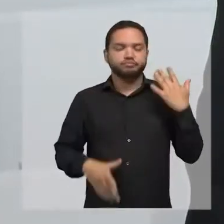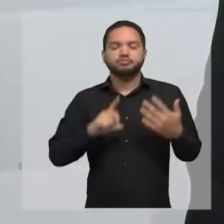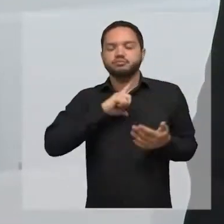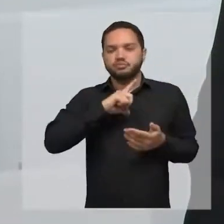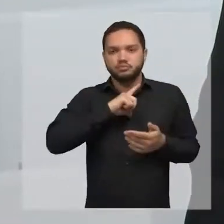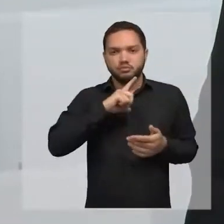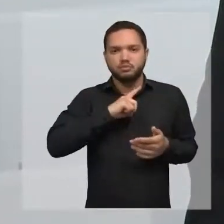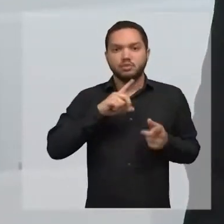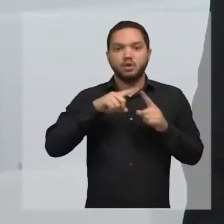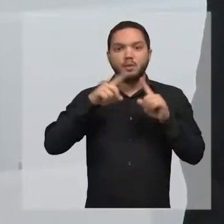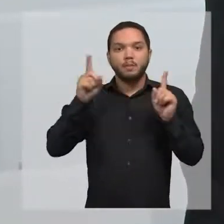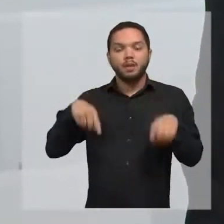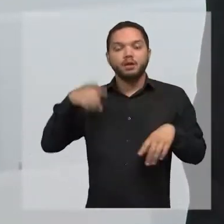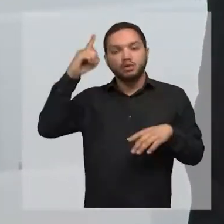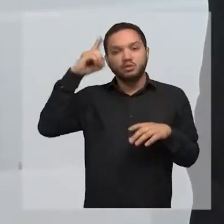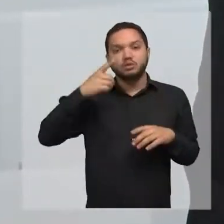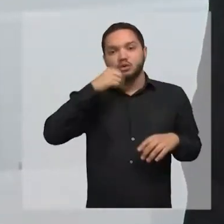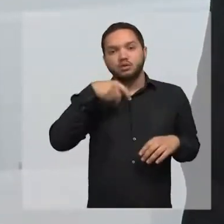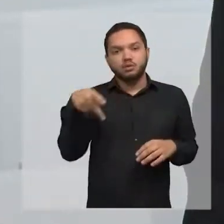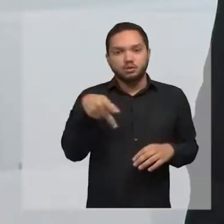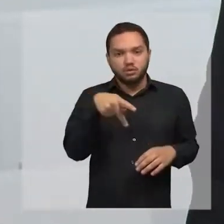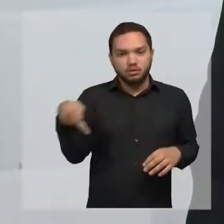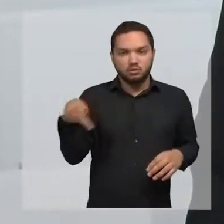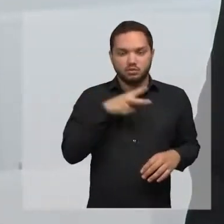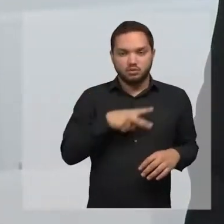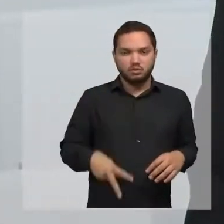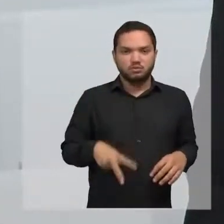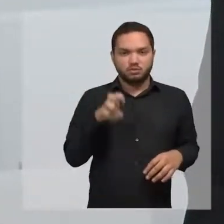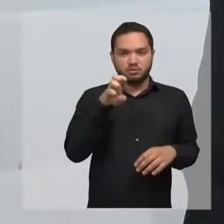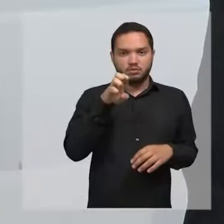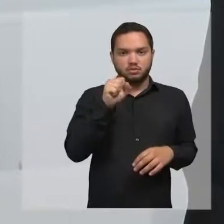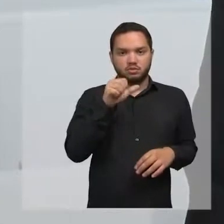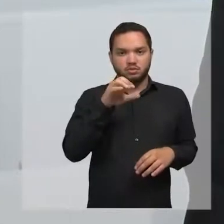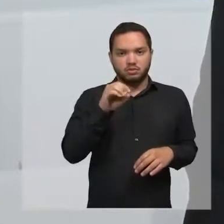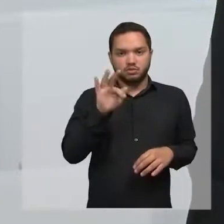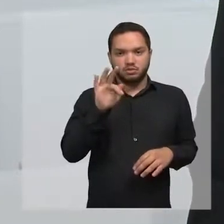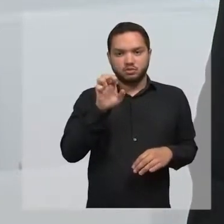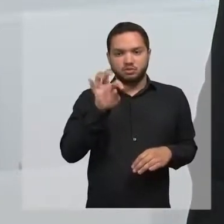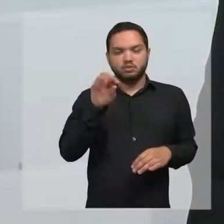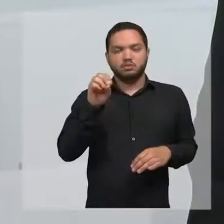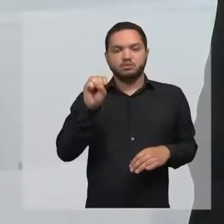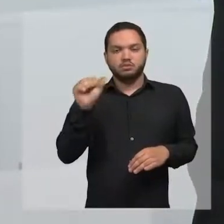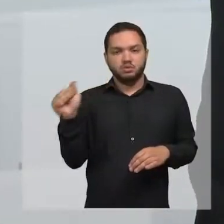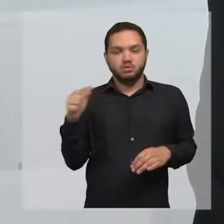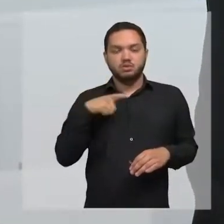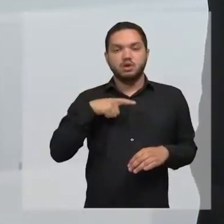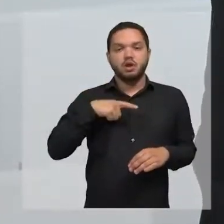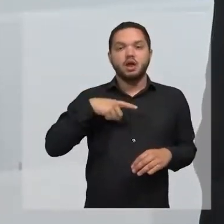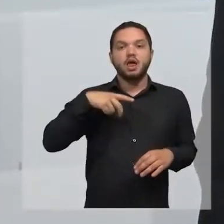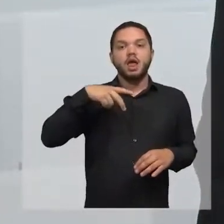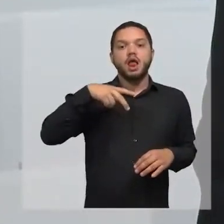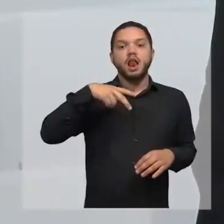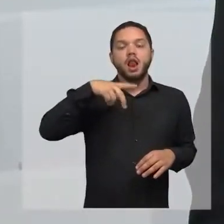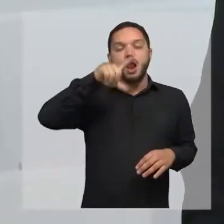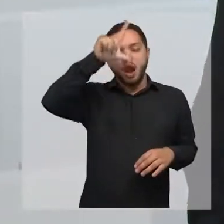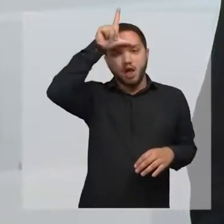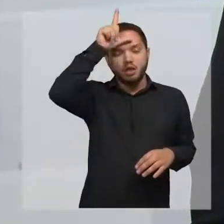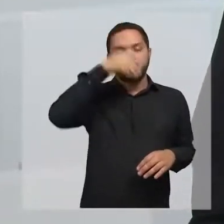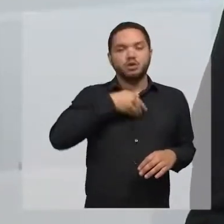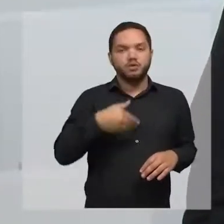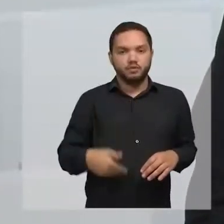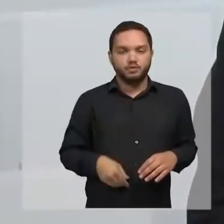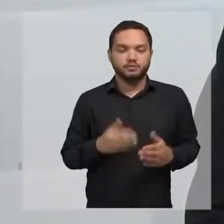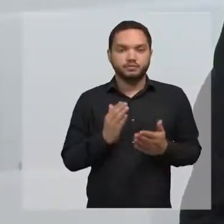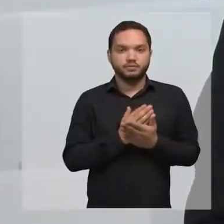Comissão Especial do Plano Diretor, que é presidida pelo vereador Ézio Feitosa, do PPL, que é líder do governo na Câmara